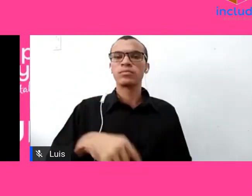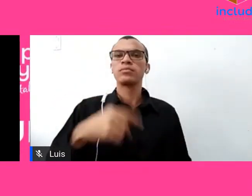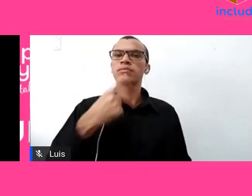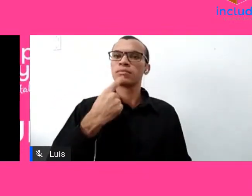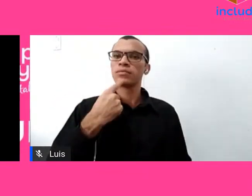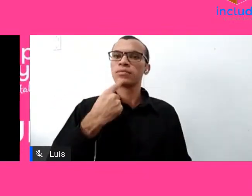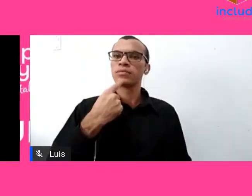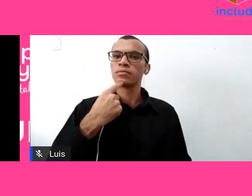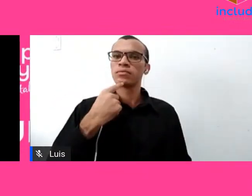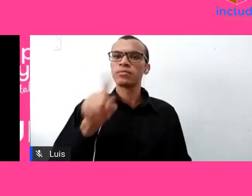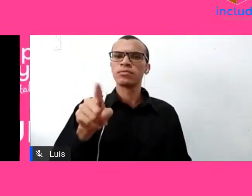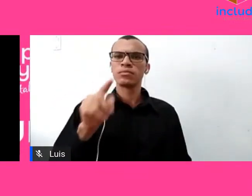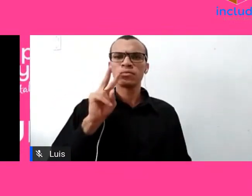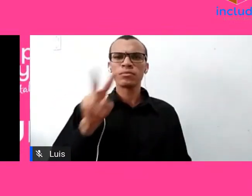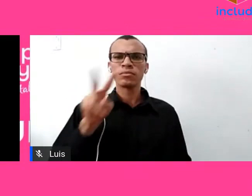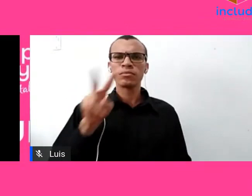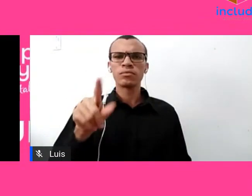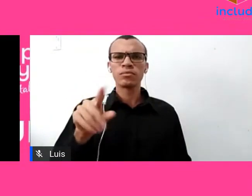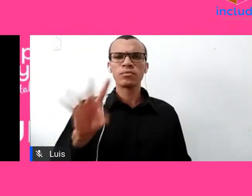só